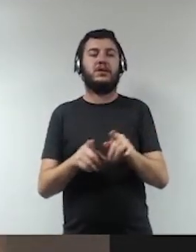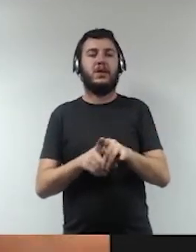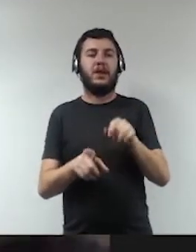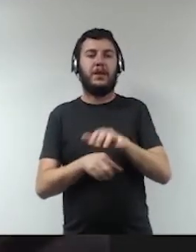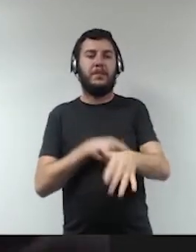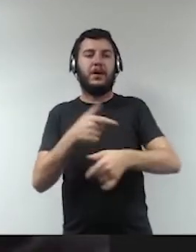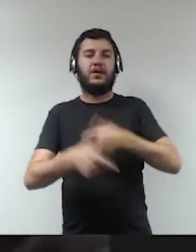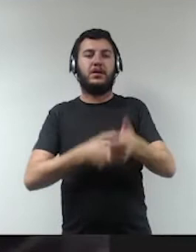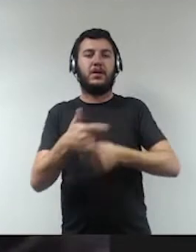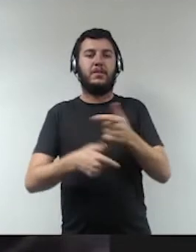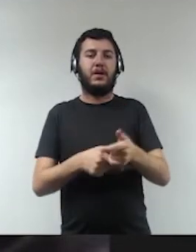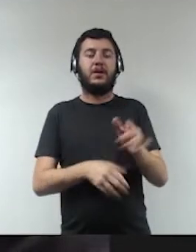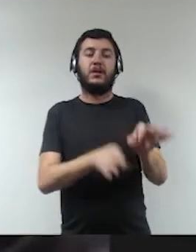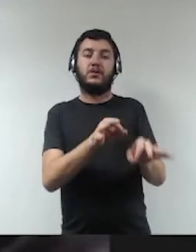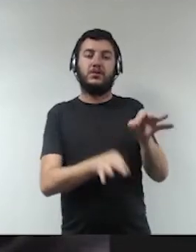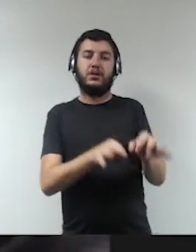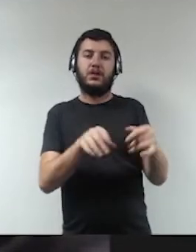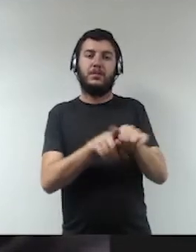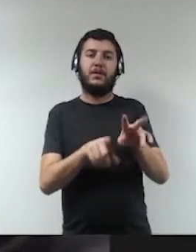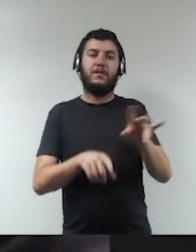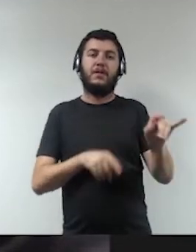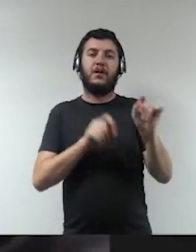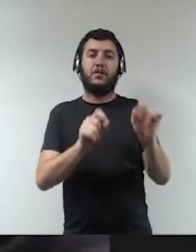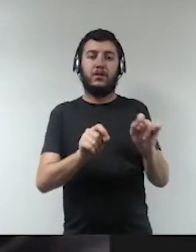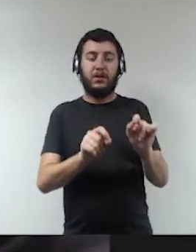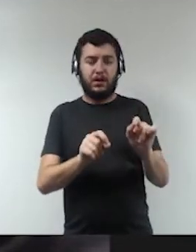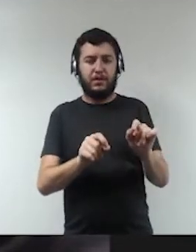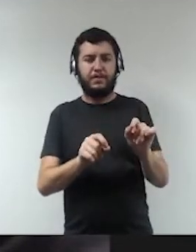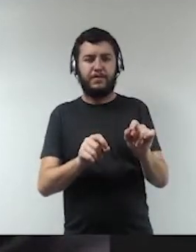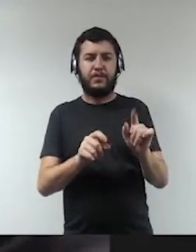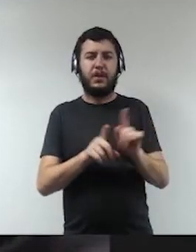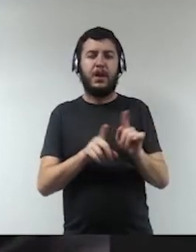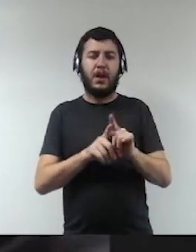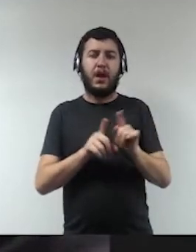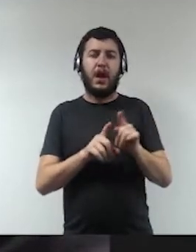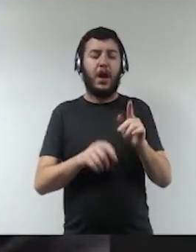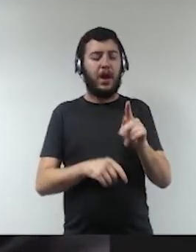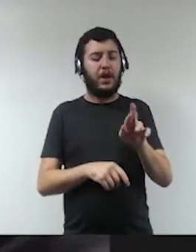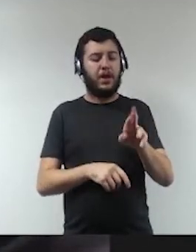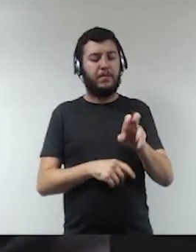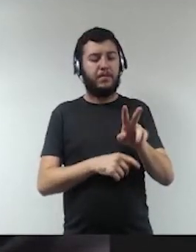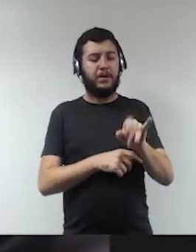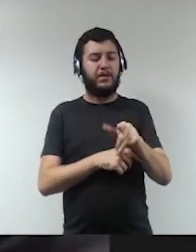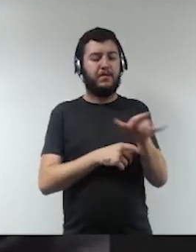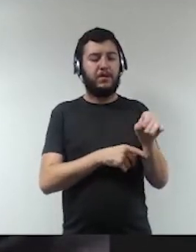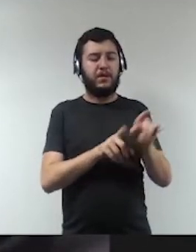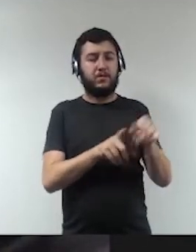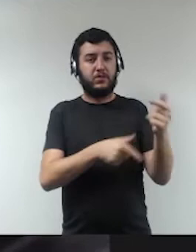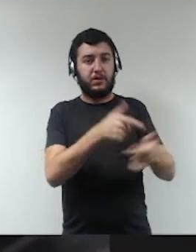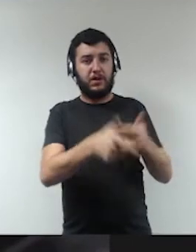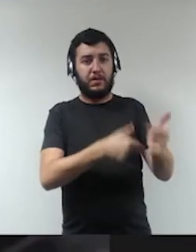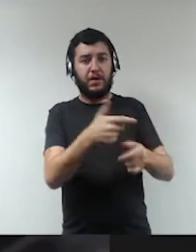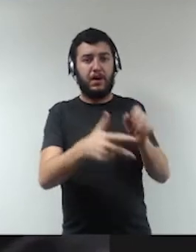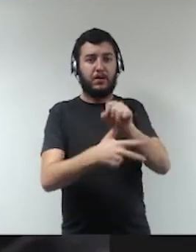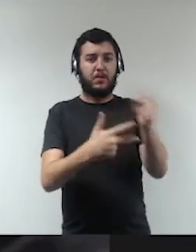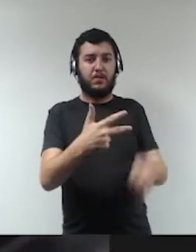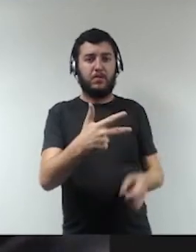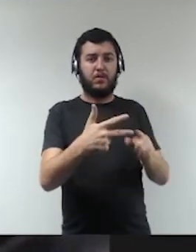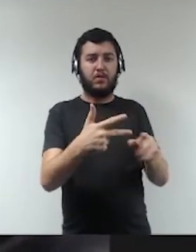uma suposta previsibilidade que se almeja para a atuação do Poder Judiciário. Portanto, é